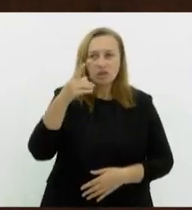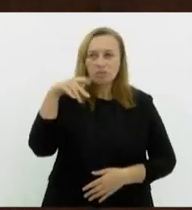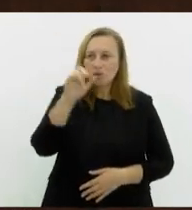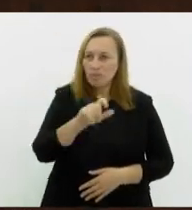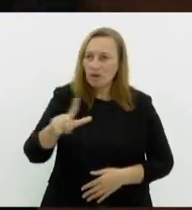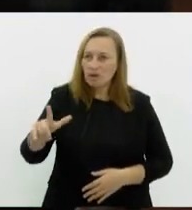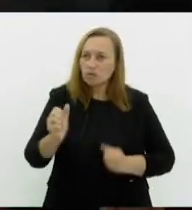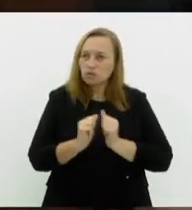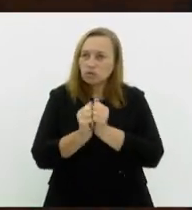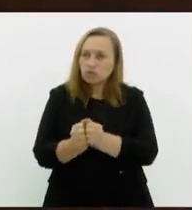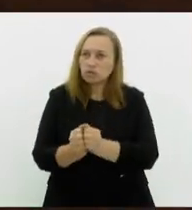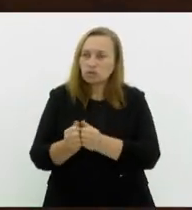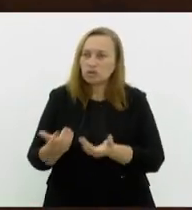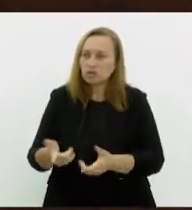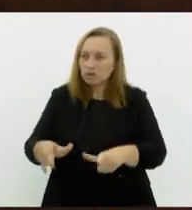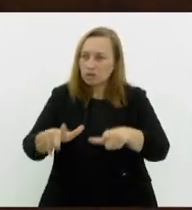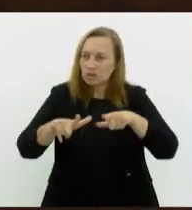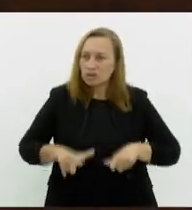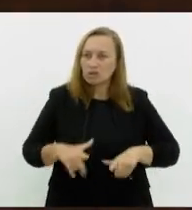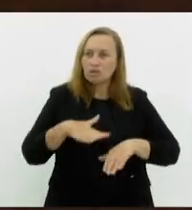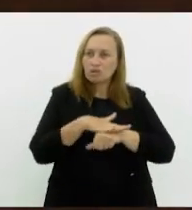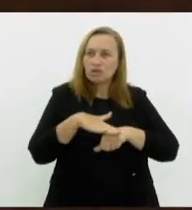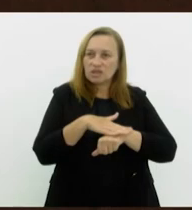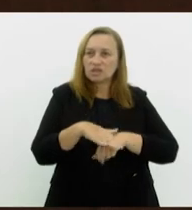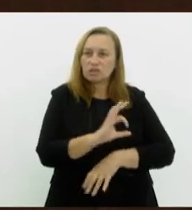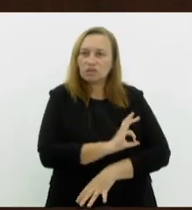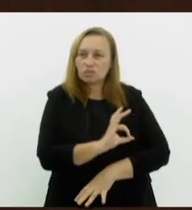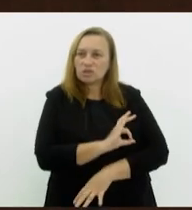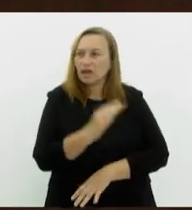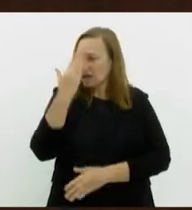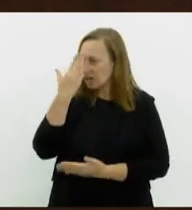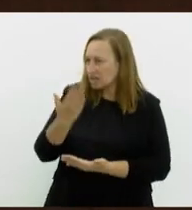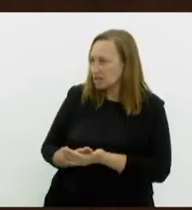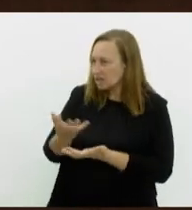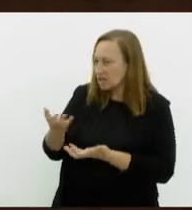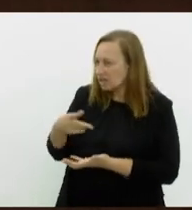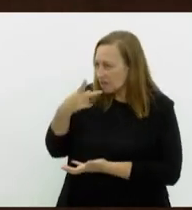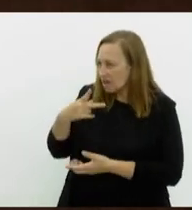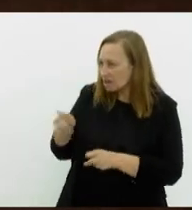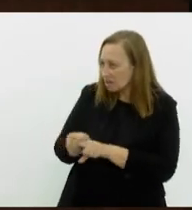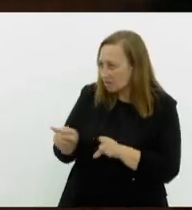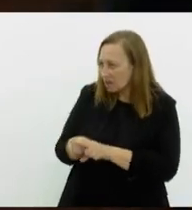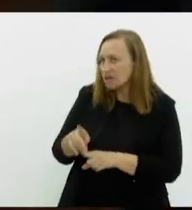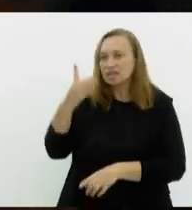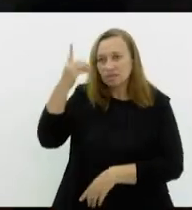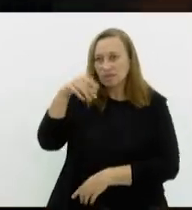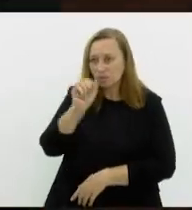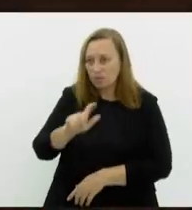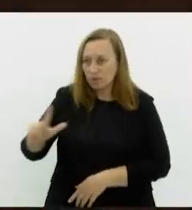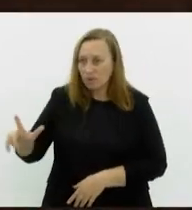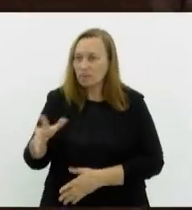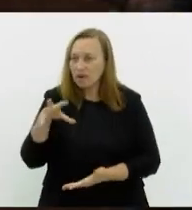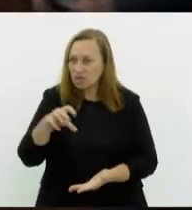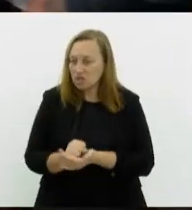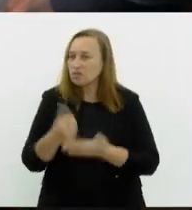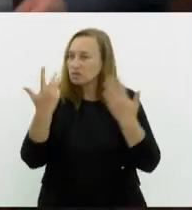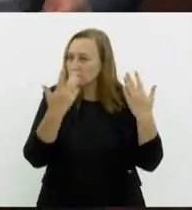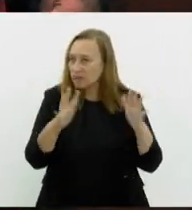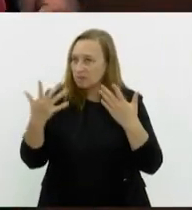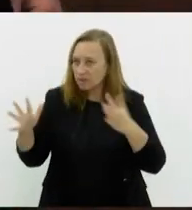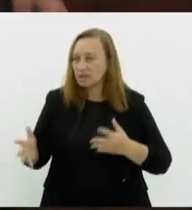comigo entregando a moção, conversando com os policiais. Acredito que Vossa Excelência queira falar também, deputado Pobel. Parabéns. Mas só para registrar e